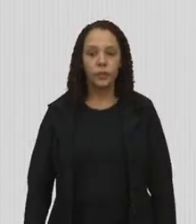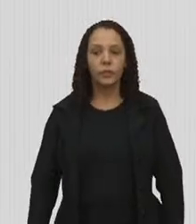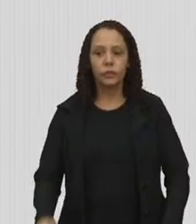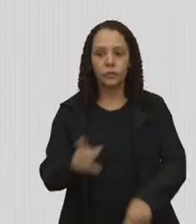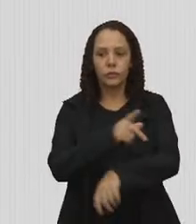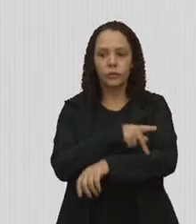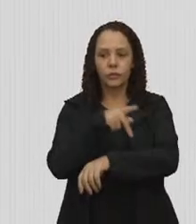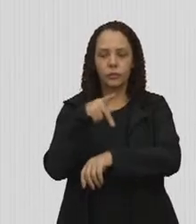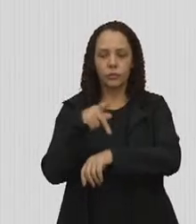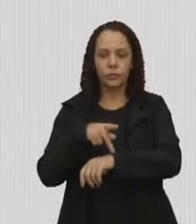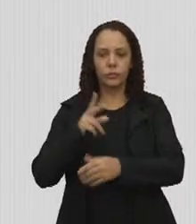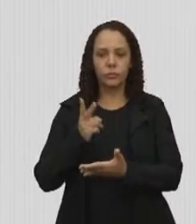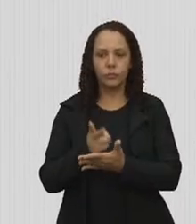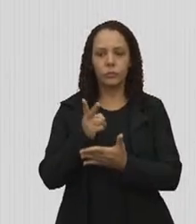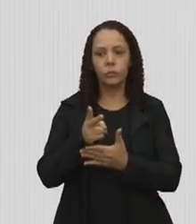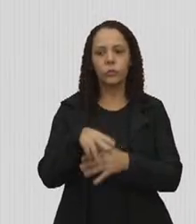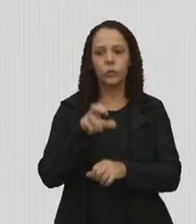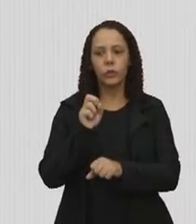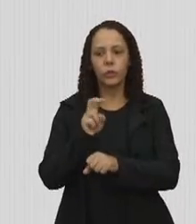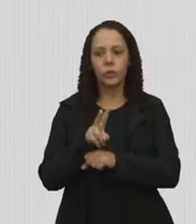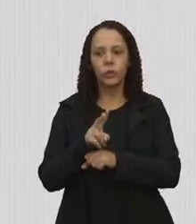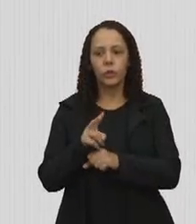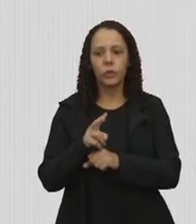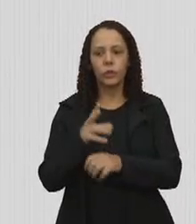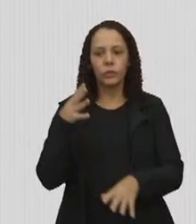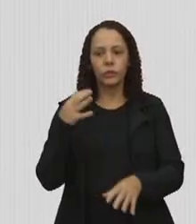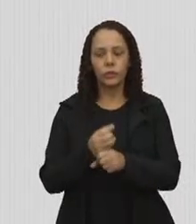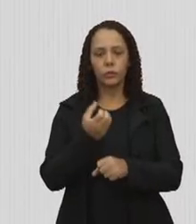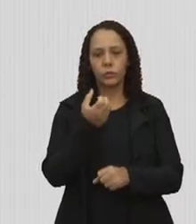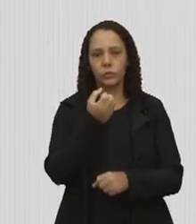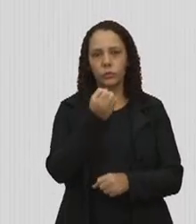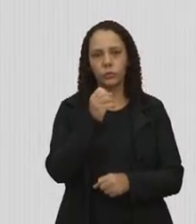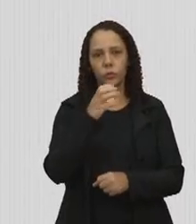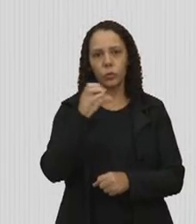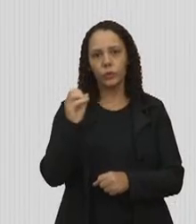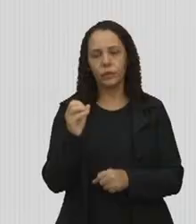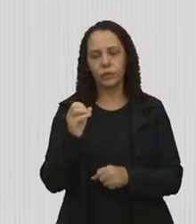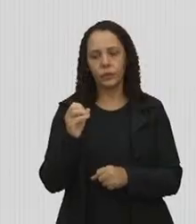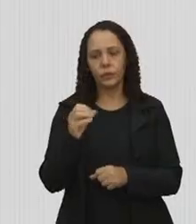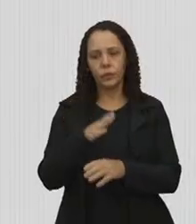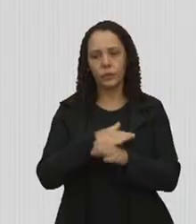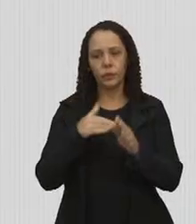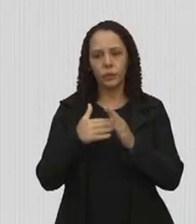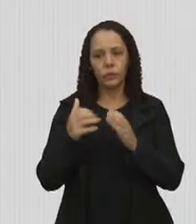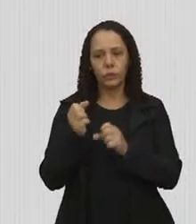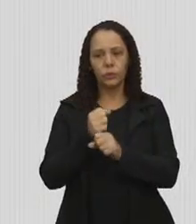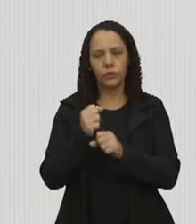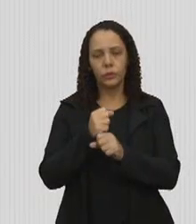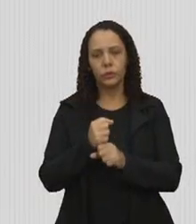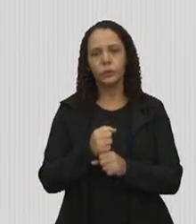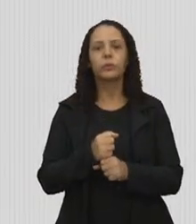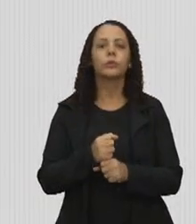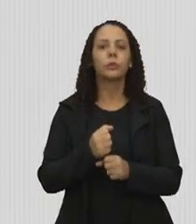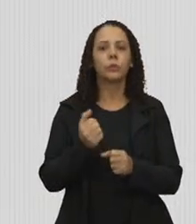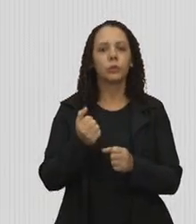de pedagogia se mantém com 80 vagas anuais, 2 entradas no primeiro e no segundo semestre.